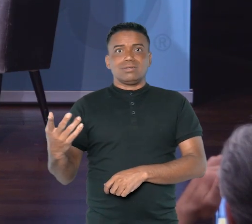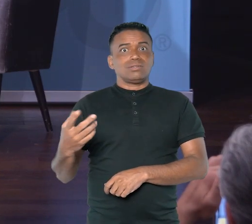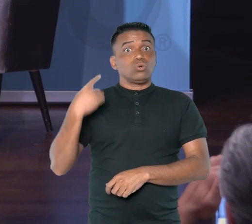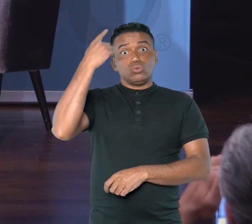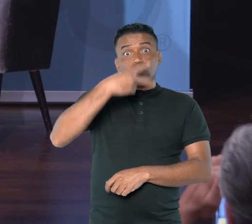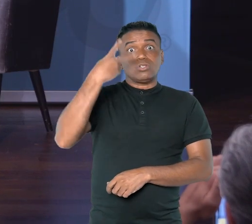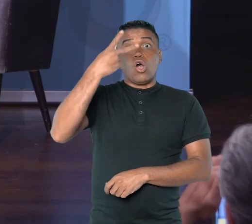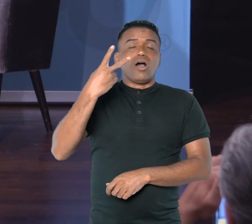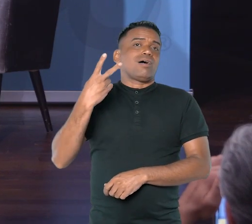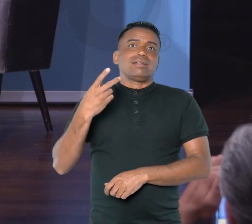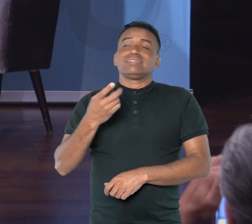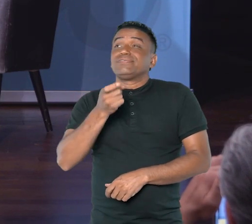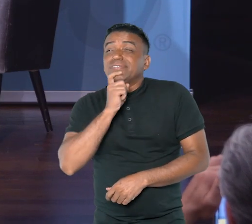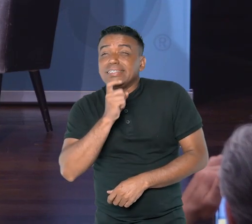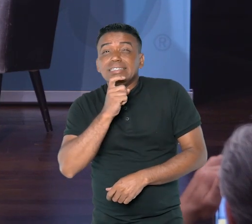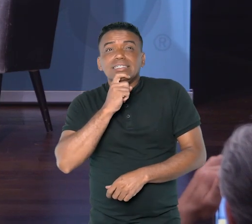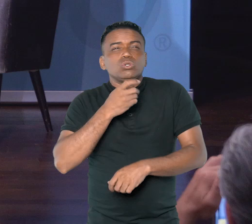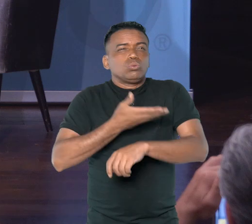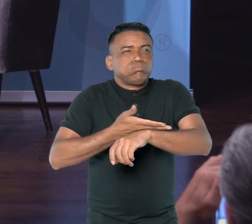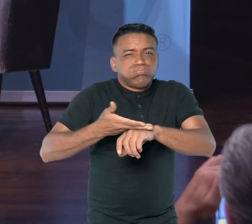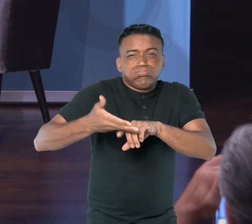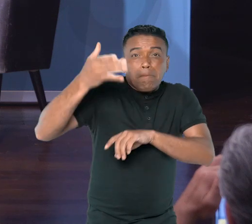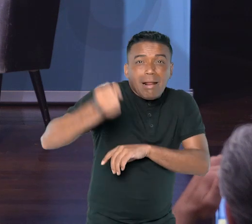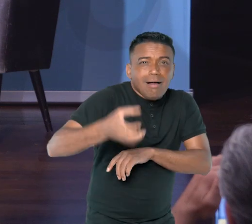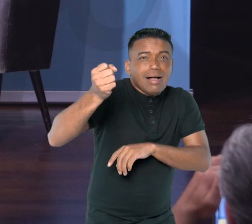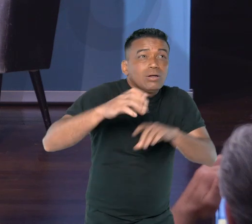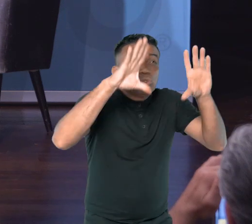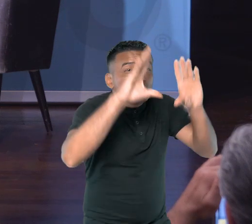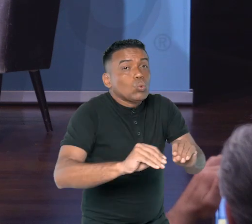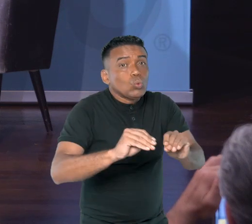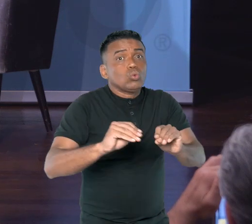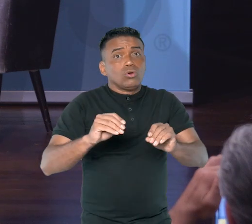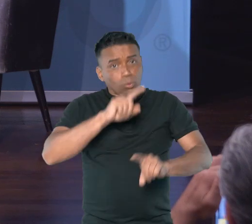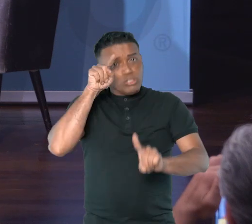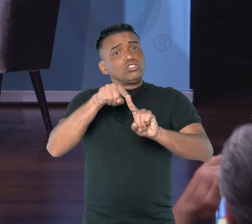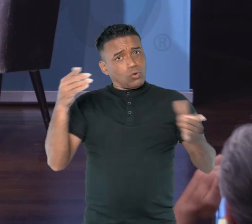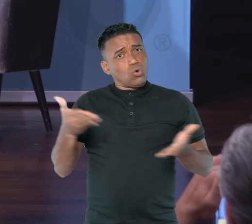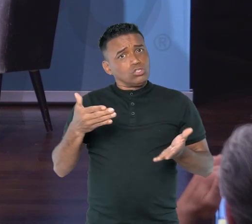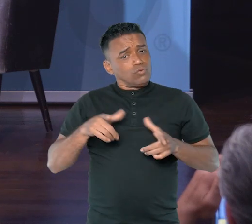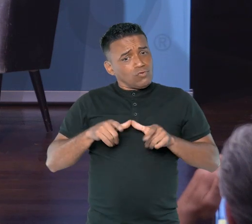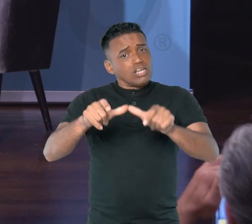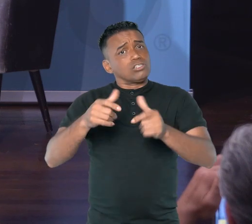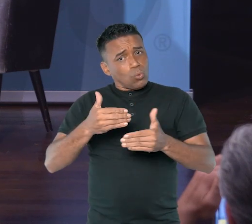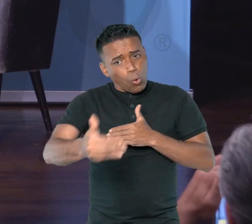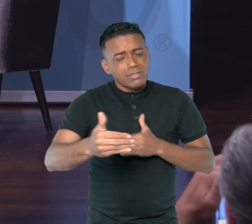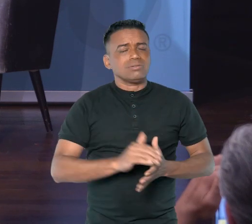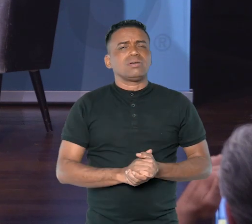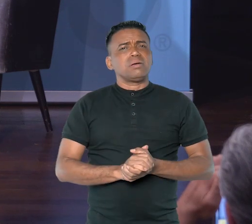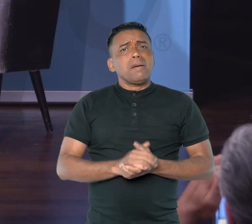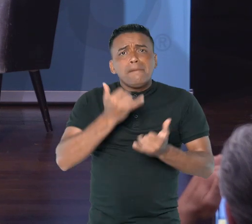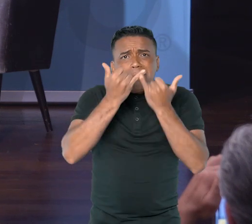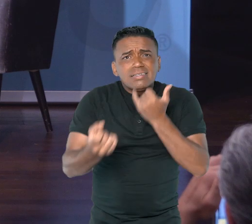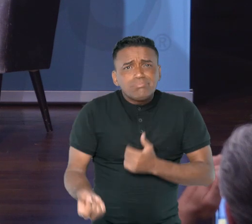intensas de contato com o frio, a neve, a escuridão. É para isso que estamos aqui, afinal. Hora de começar a viagem. Pode